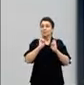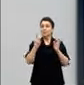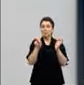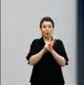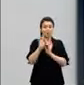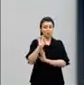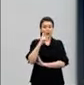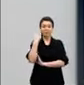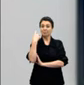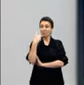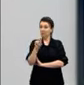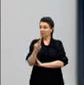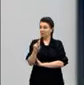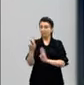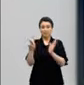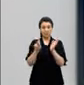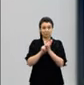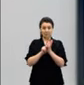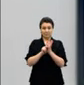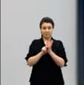mesmo.